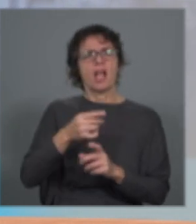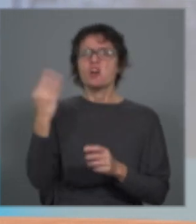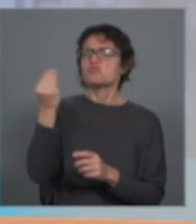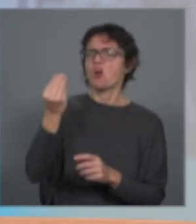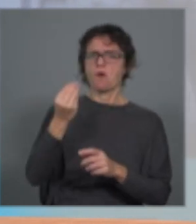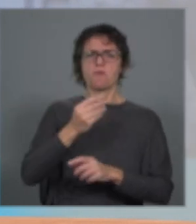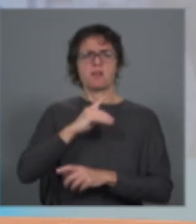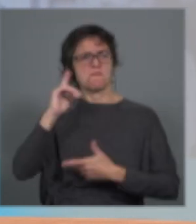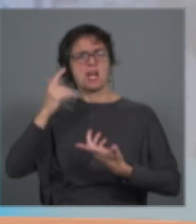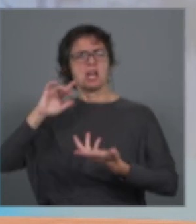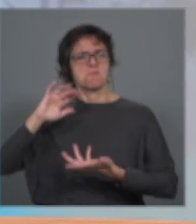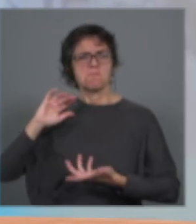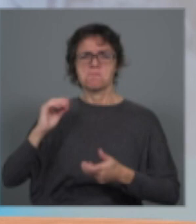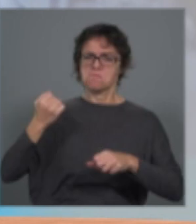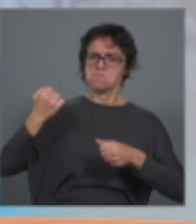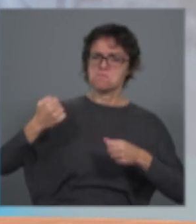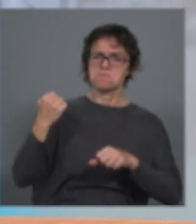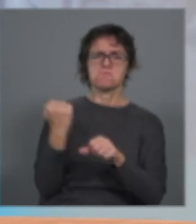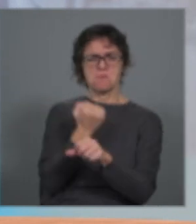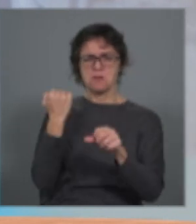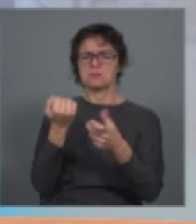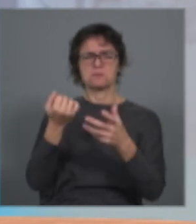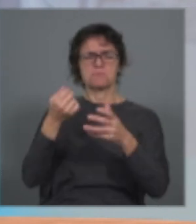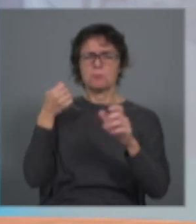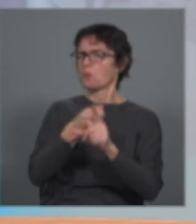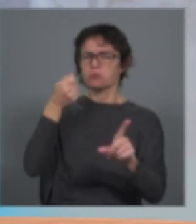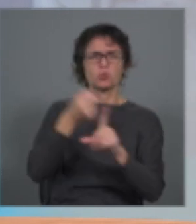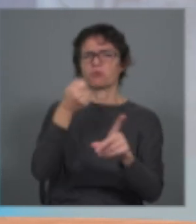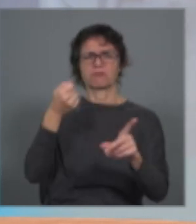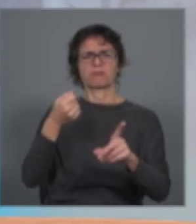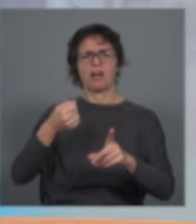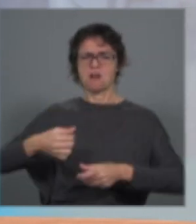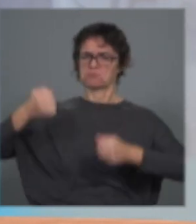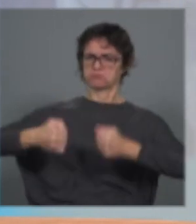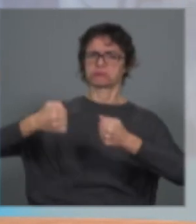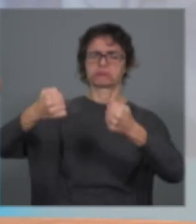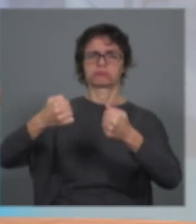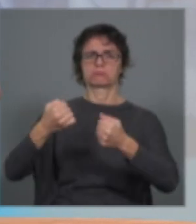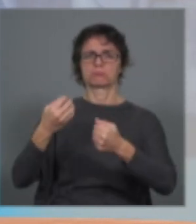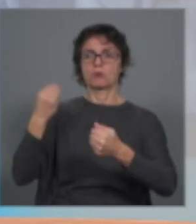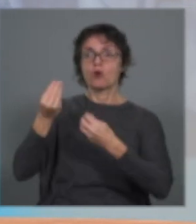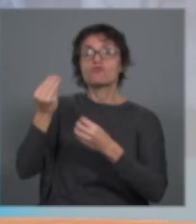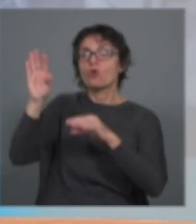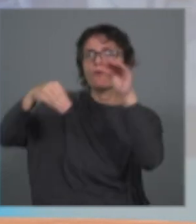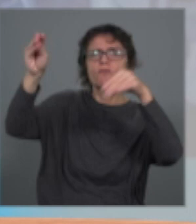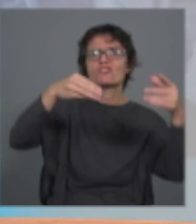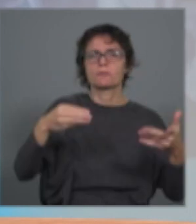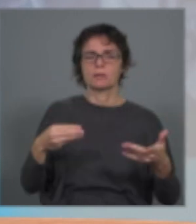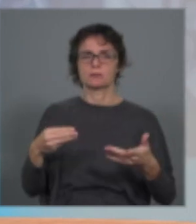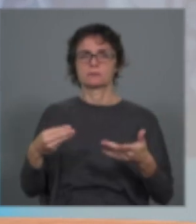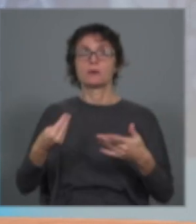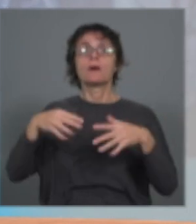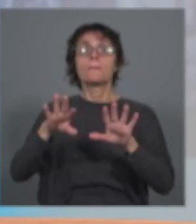ser irreverente. Esses anúncios, se é que ainda existe algum, praticamente desapareceram. Por outro lado, as pessoas querem dizer